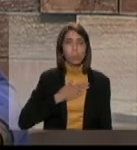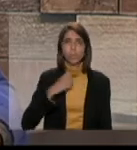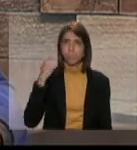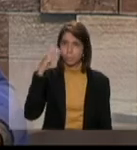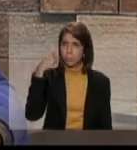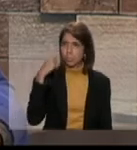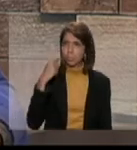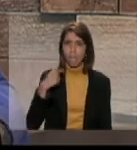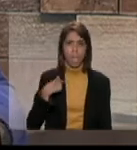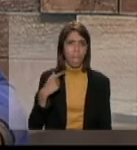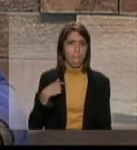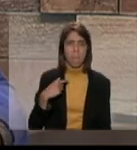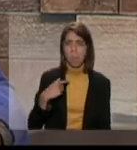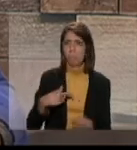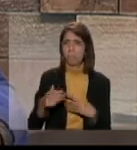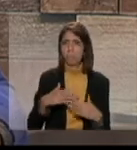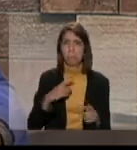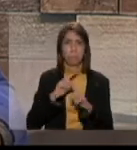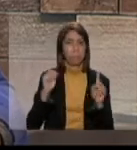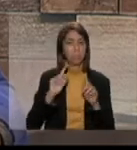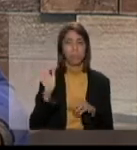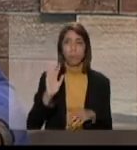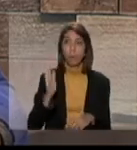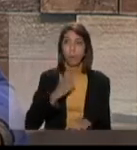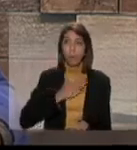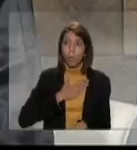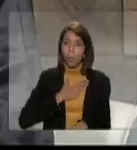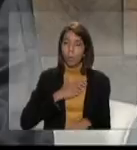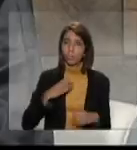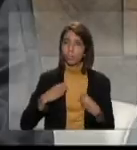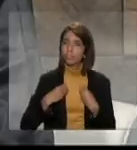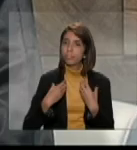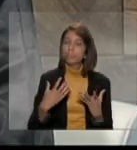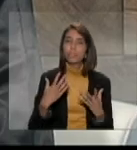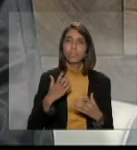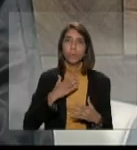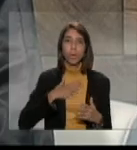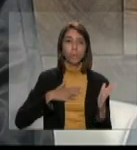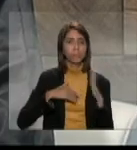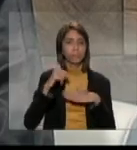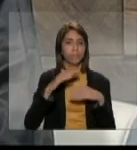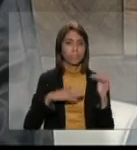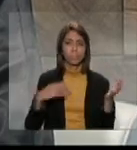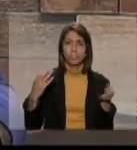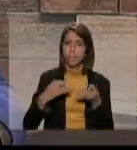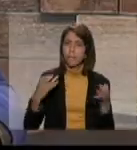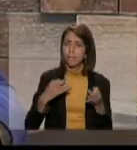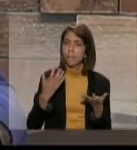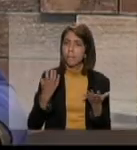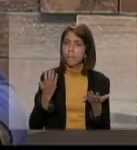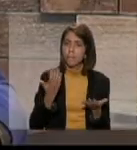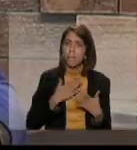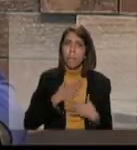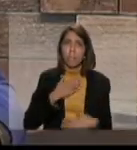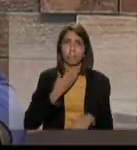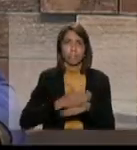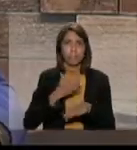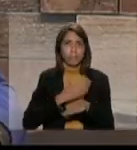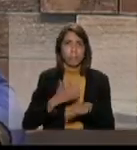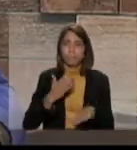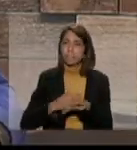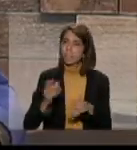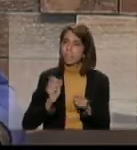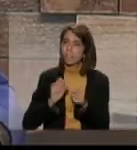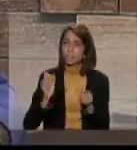muito do que eu faço eu não sou uma atriz burocrática de jeito nenhum eu me deu trabalho sabbiadoro me dar trabalho a fazer